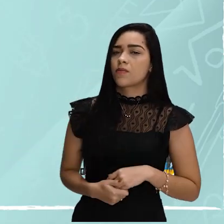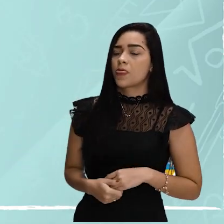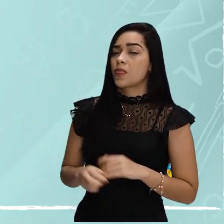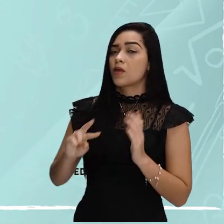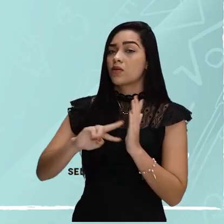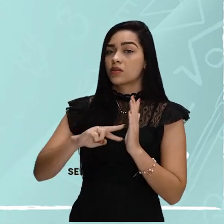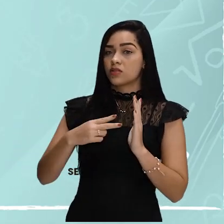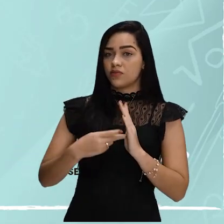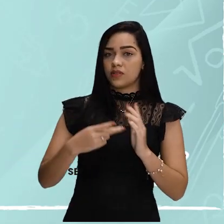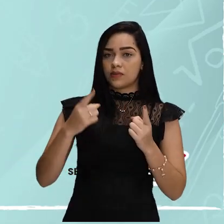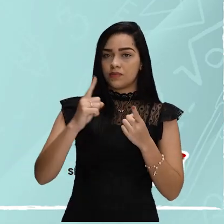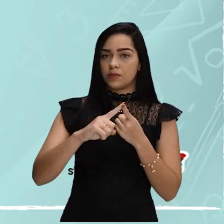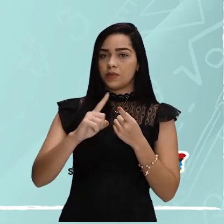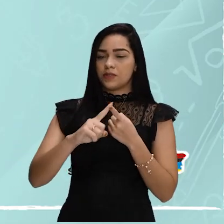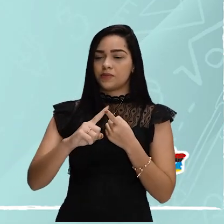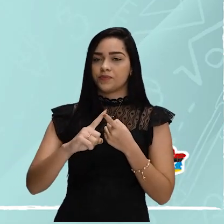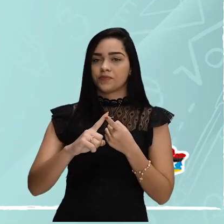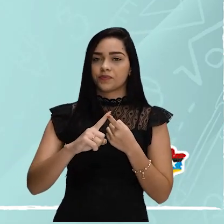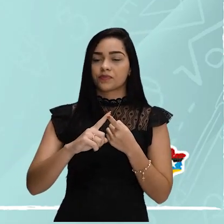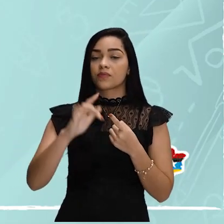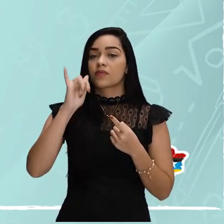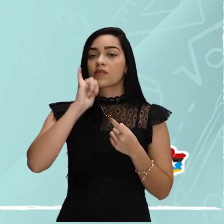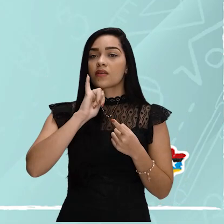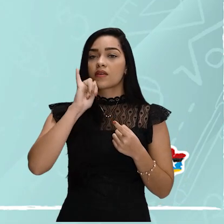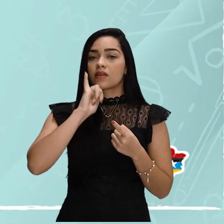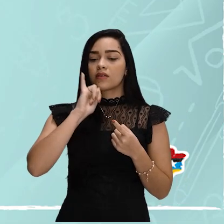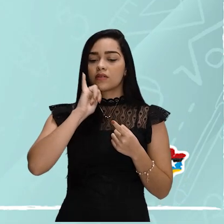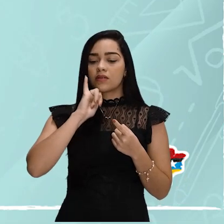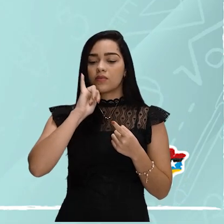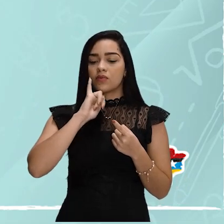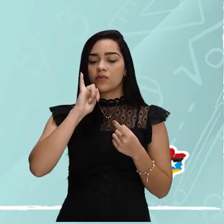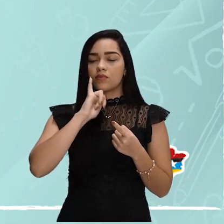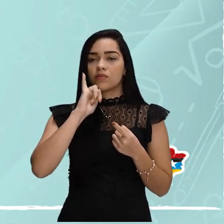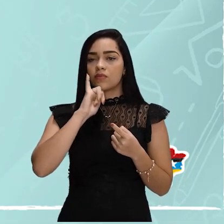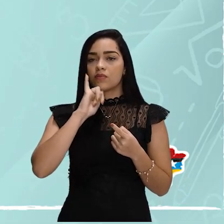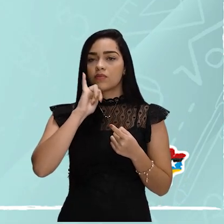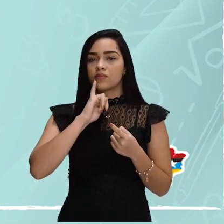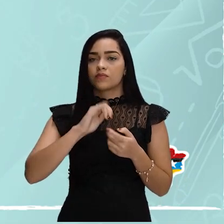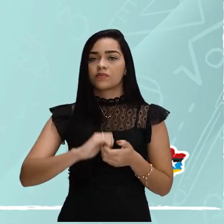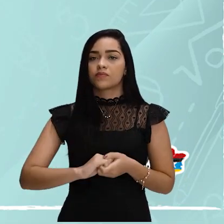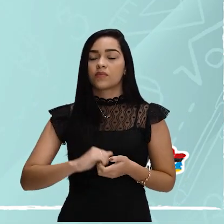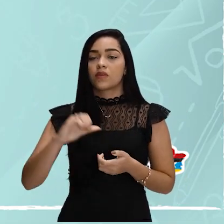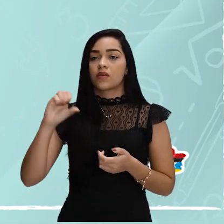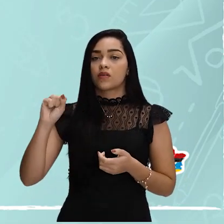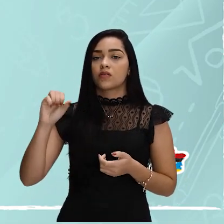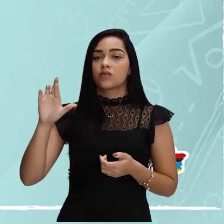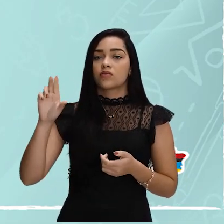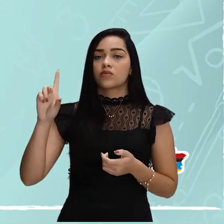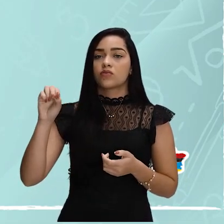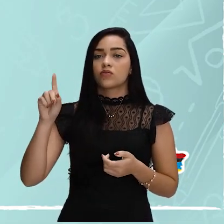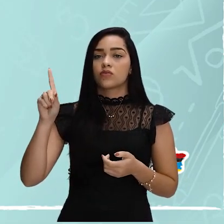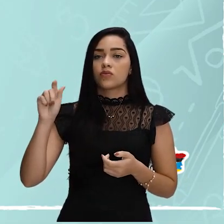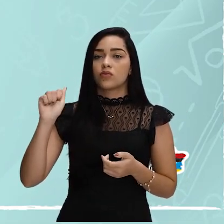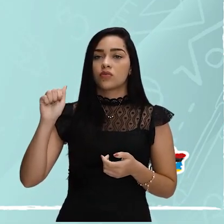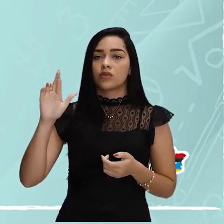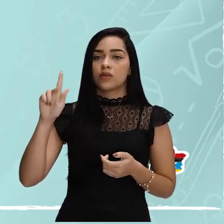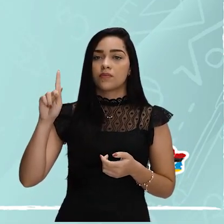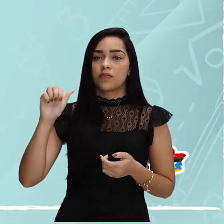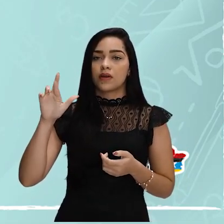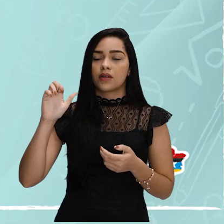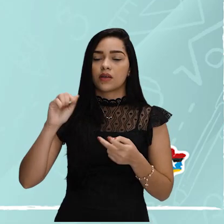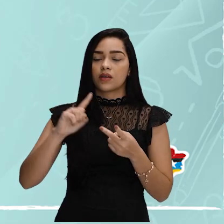glândula exócrina? Exemplo de glândula exócrina: glândula sudorípara e glândula